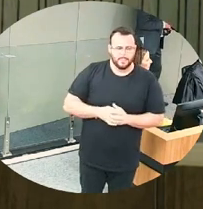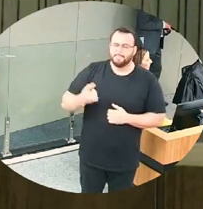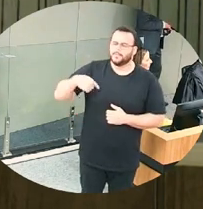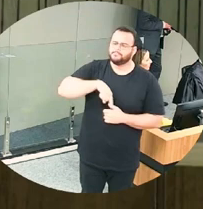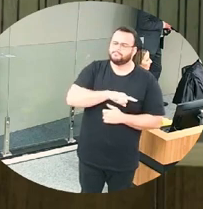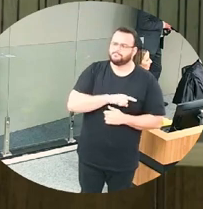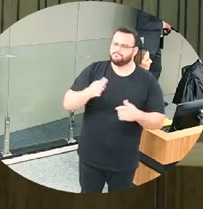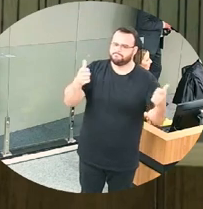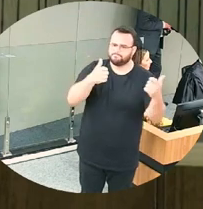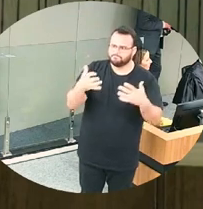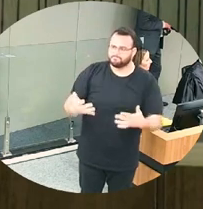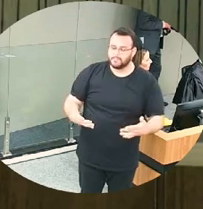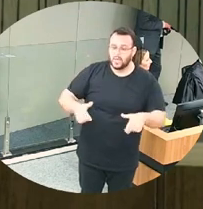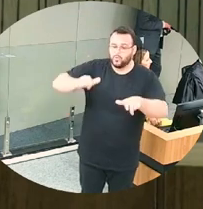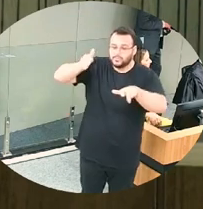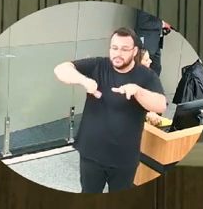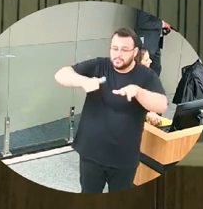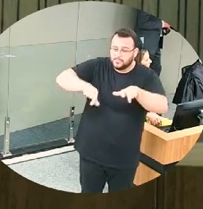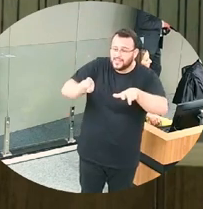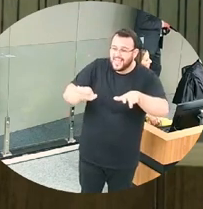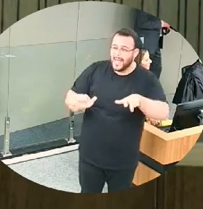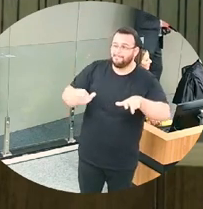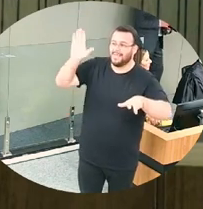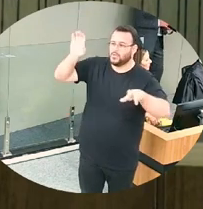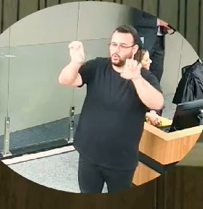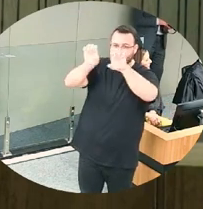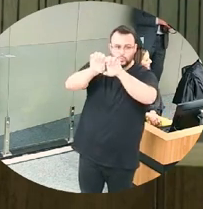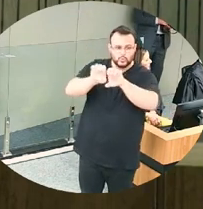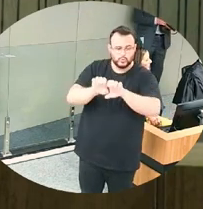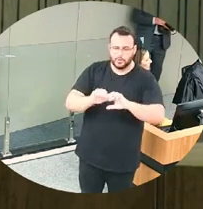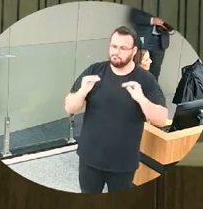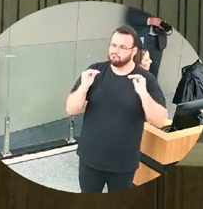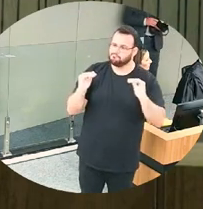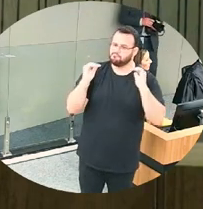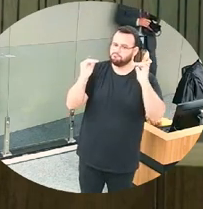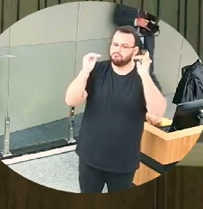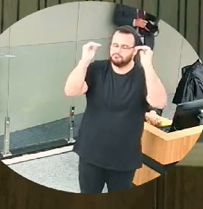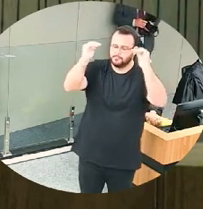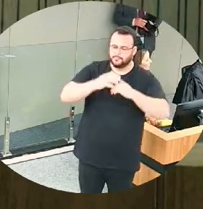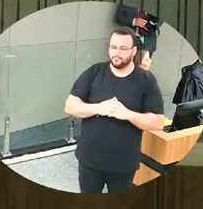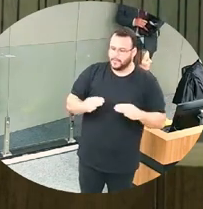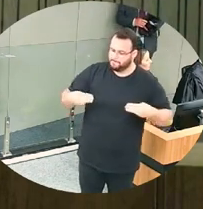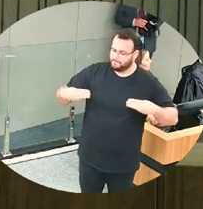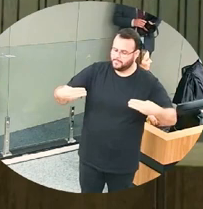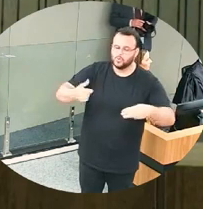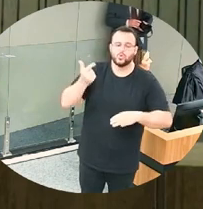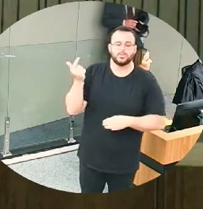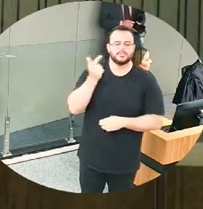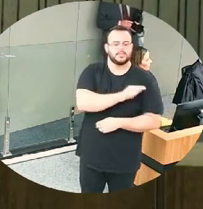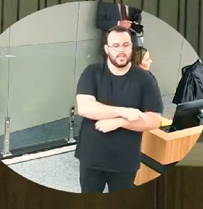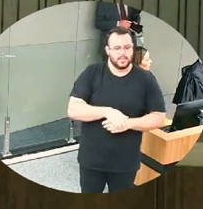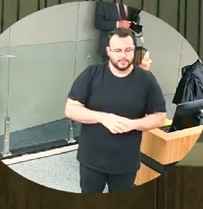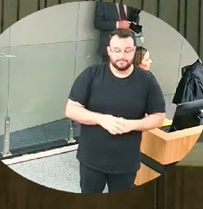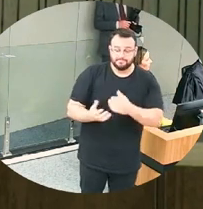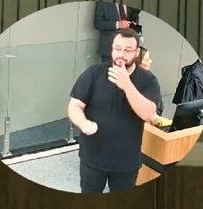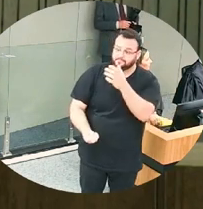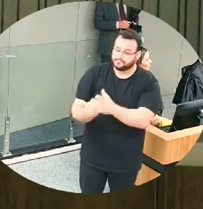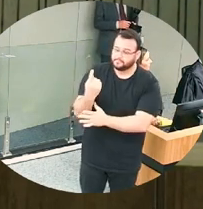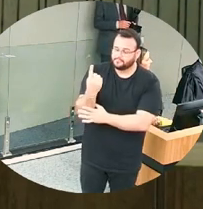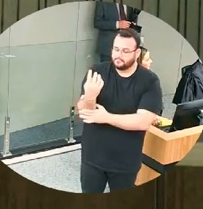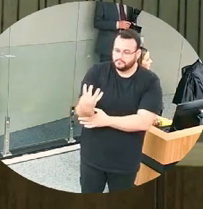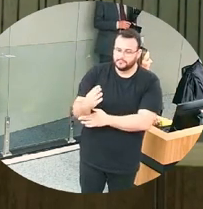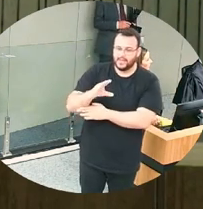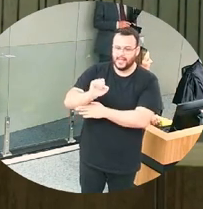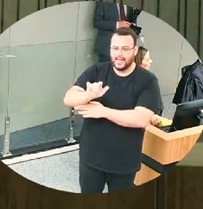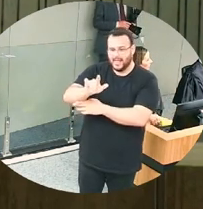e podemos dizer que o nosso tribunal tem uma das melhores estruturas que a magistratura pode contar criamos as 14